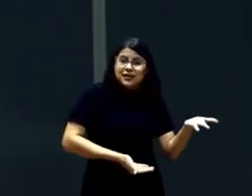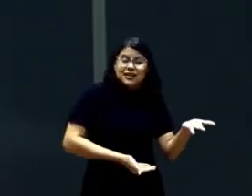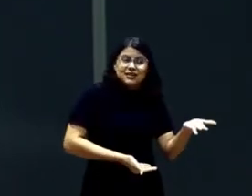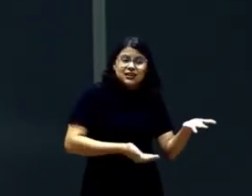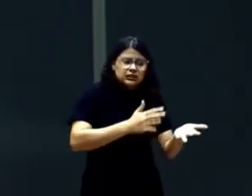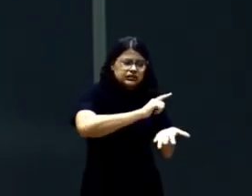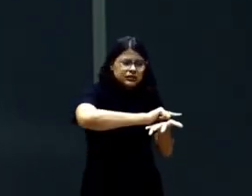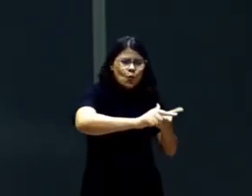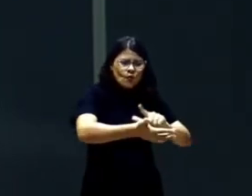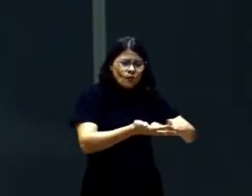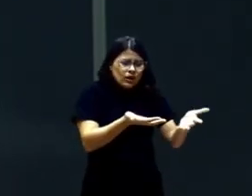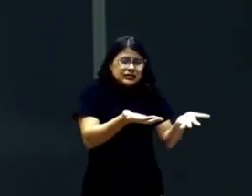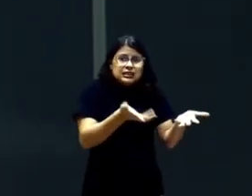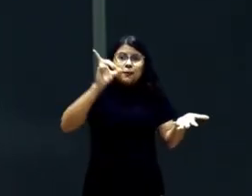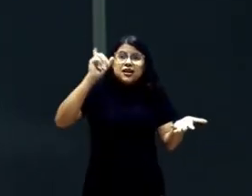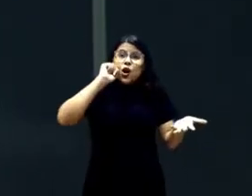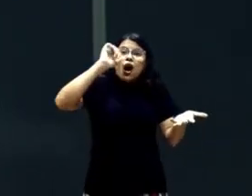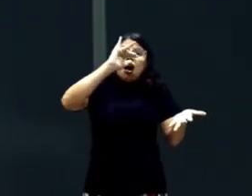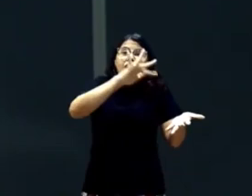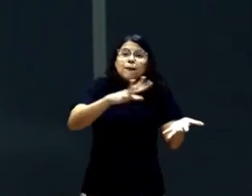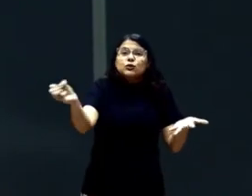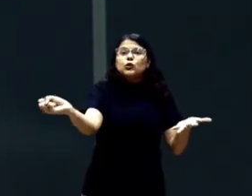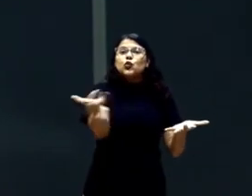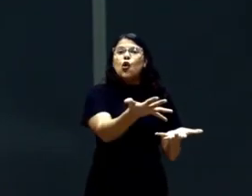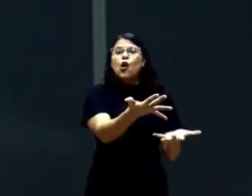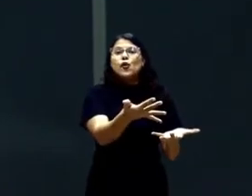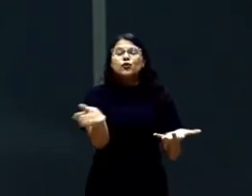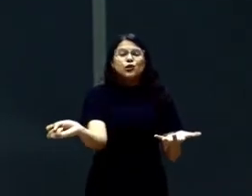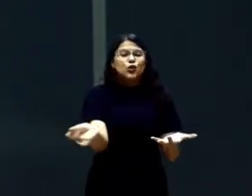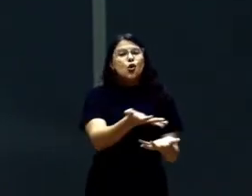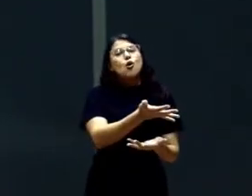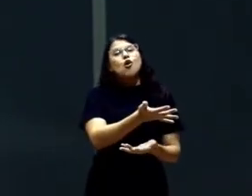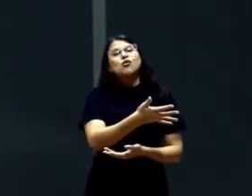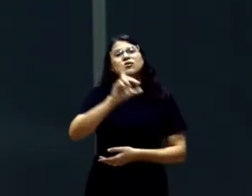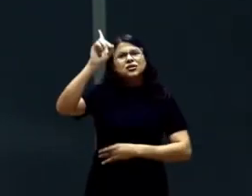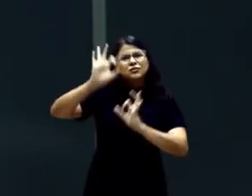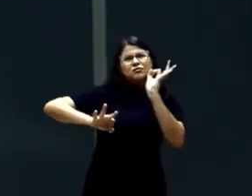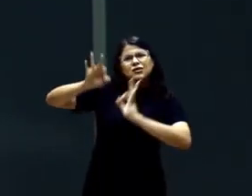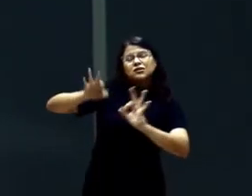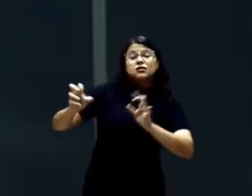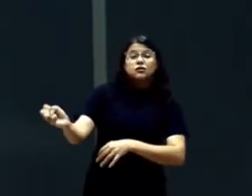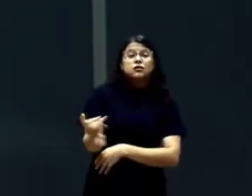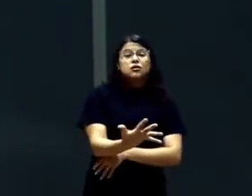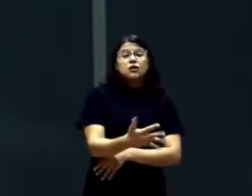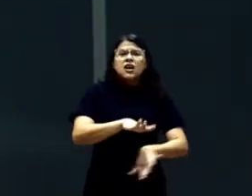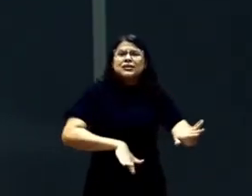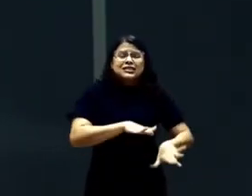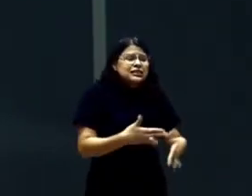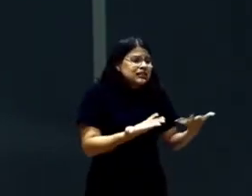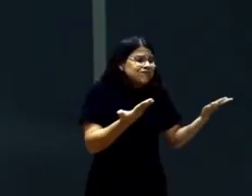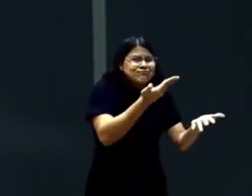Às vezes precisa esvaziar as mãos para segurar algo novo de Deus. Então as perdas às vezes